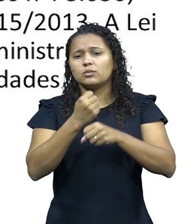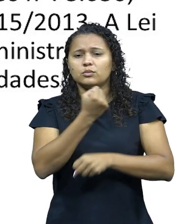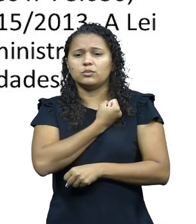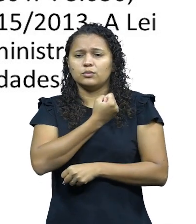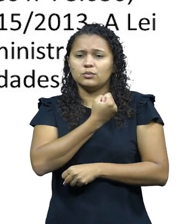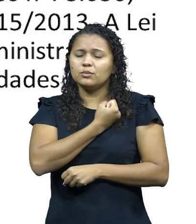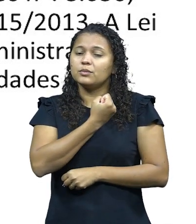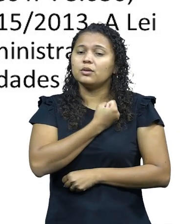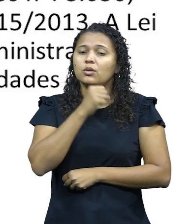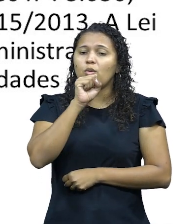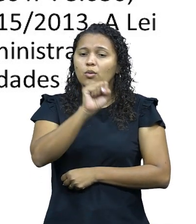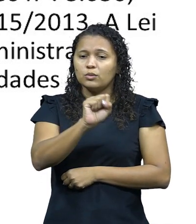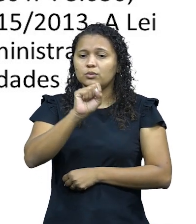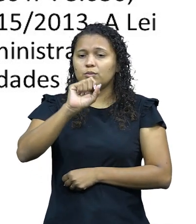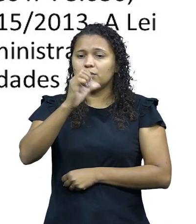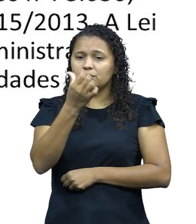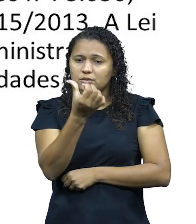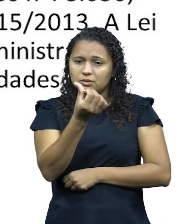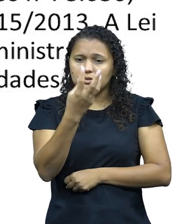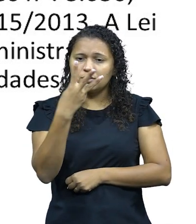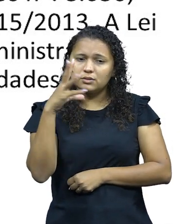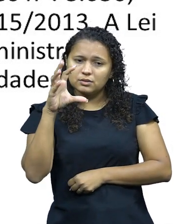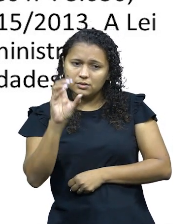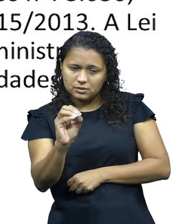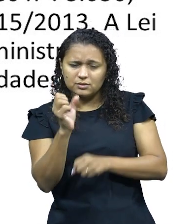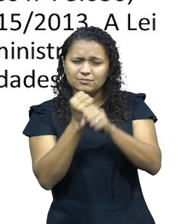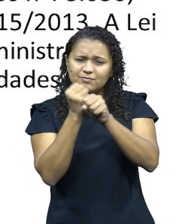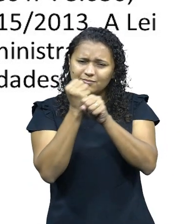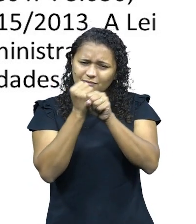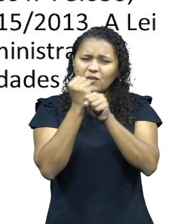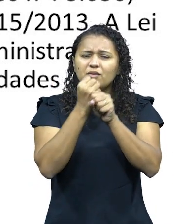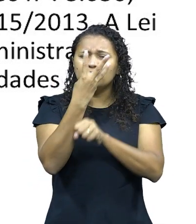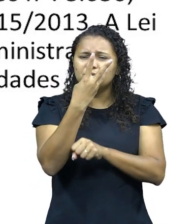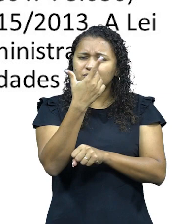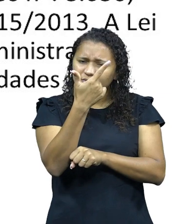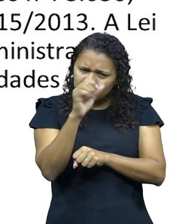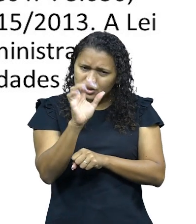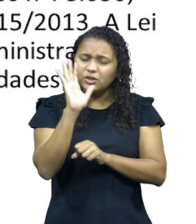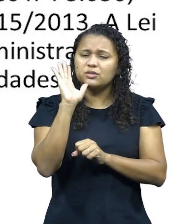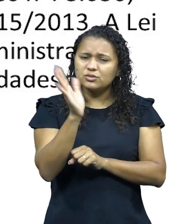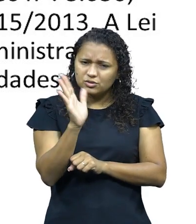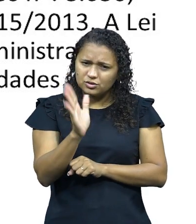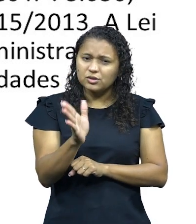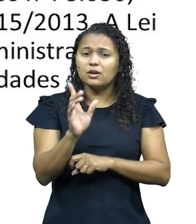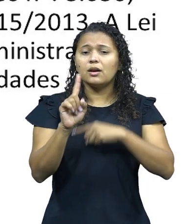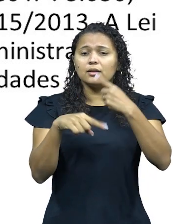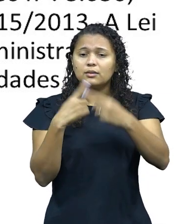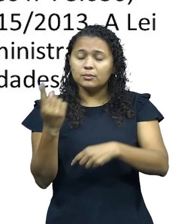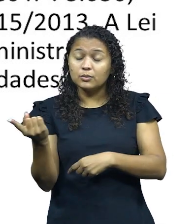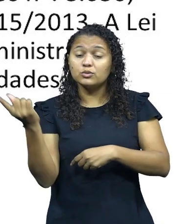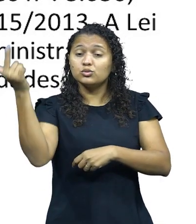2 decênios, ou seja, 20 anos de vigência, ela foi revogada e